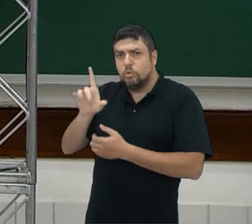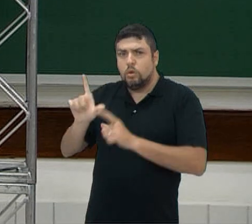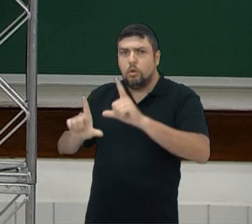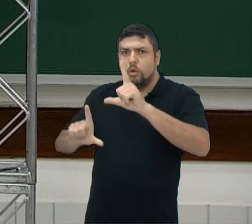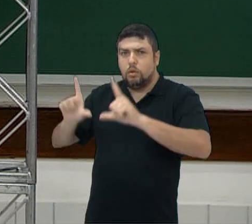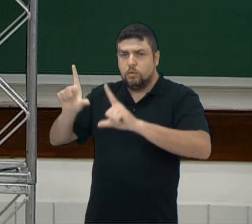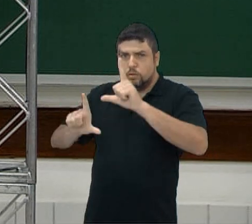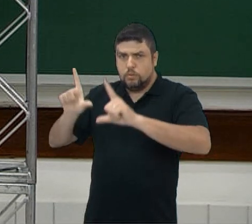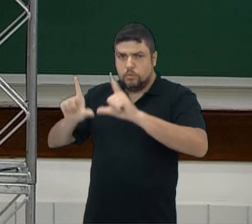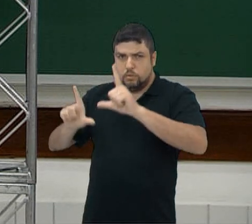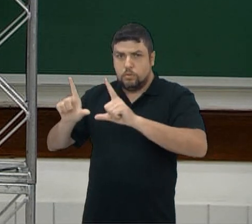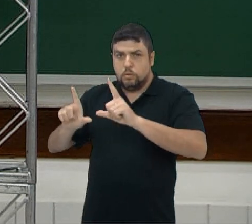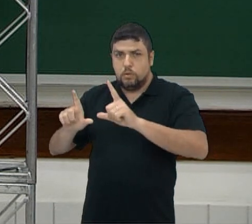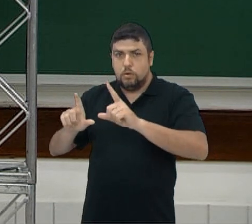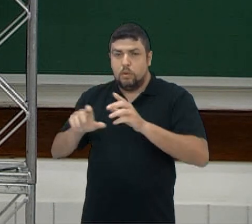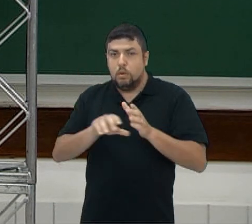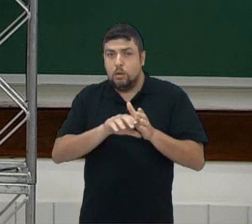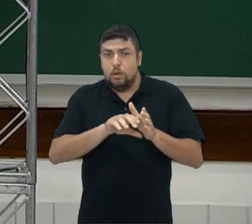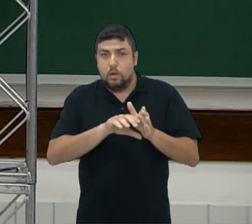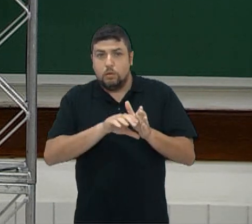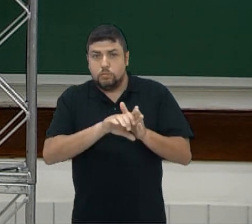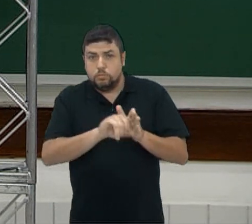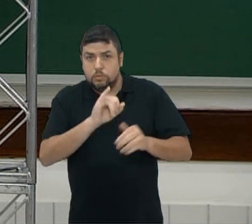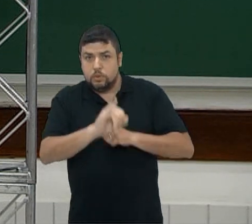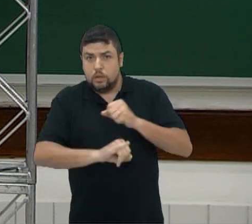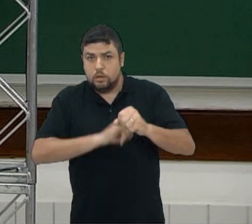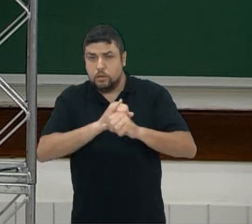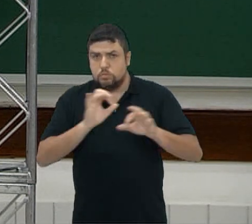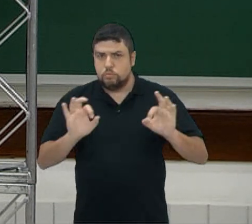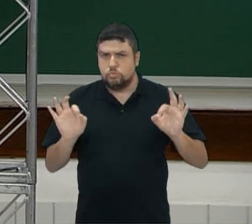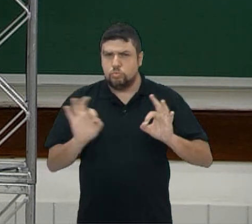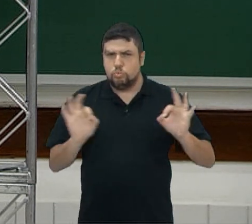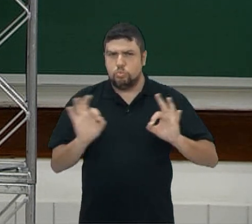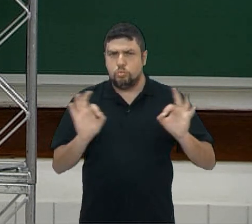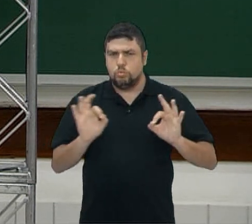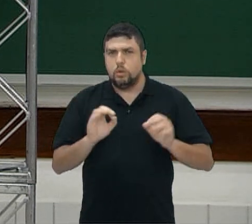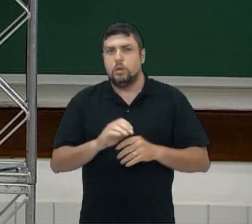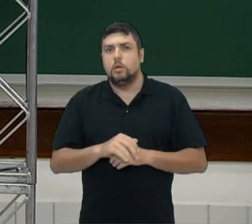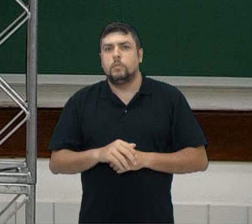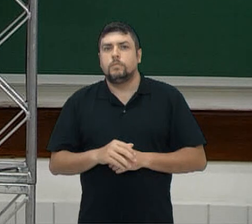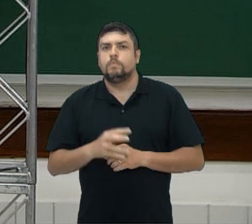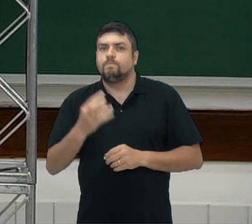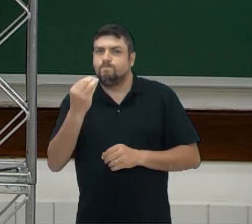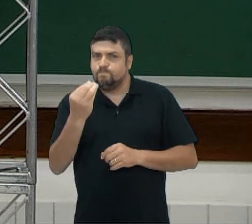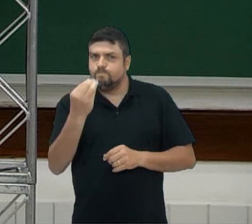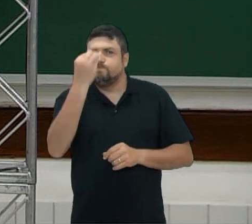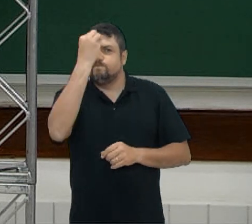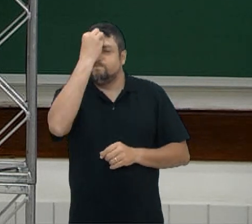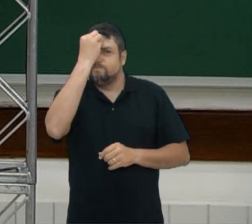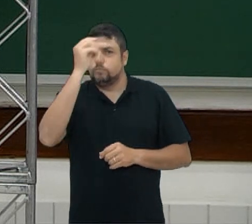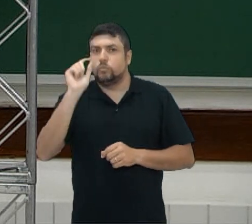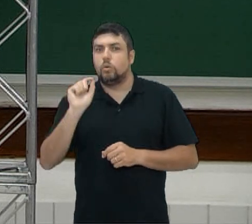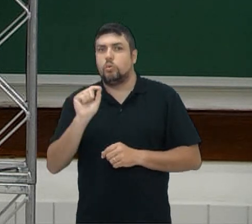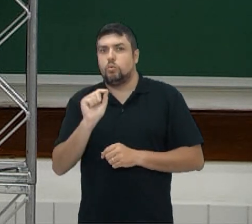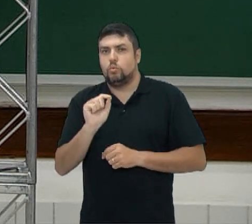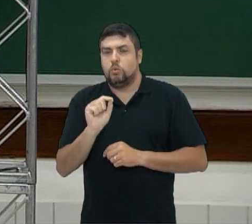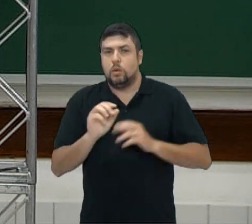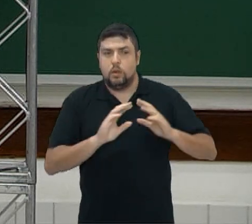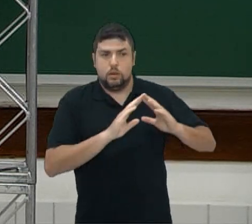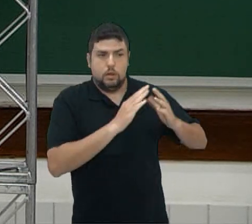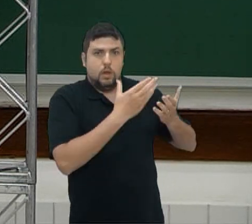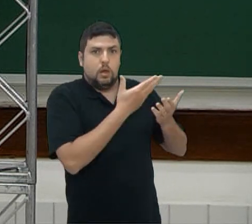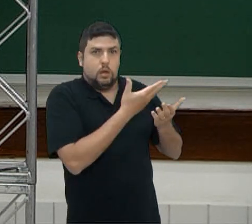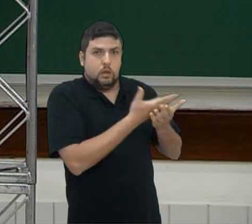e não tem acesso à internet, você não tem acesso, não esqueça de ver com a sua